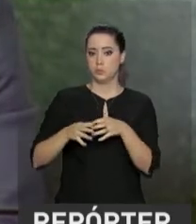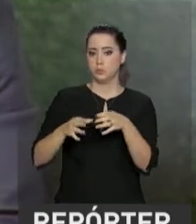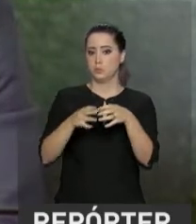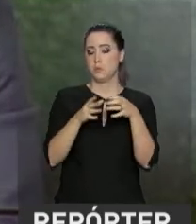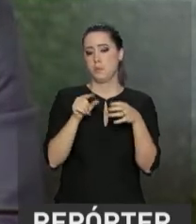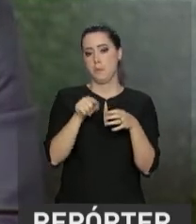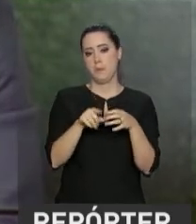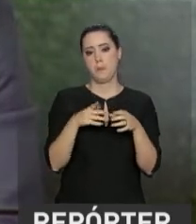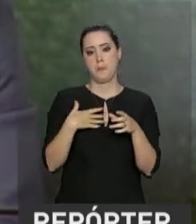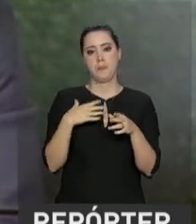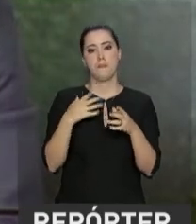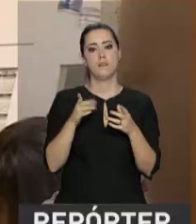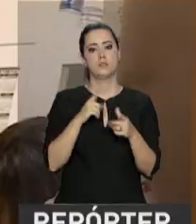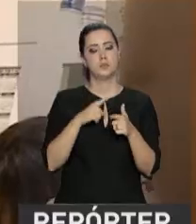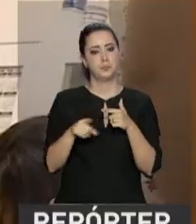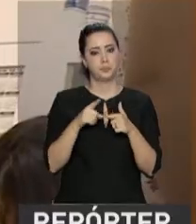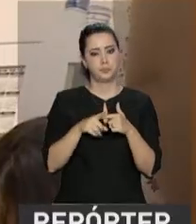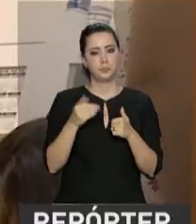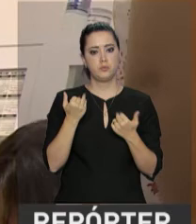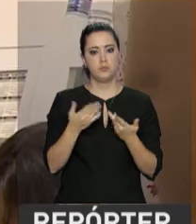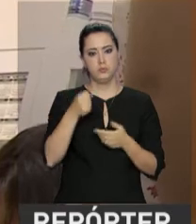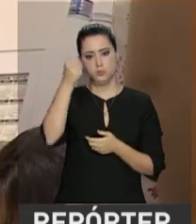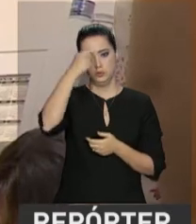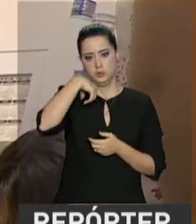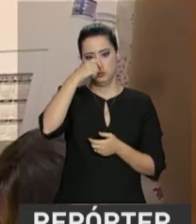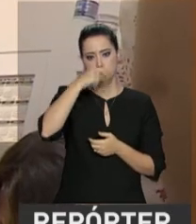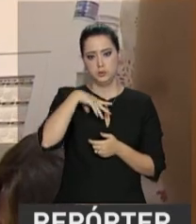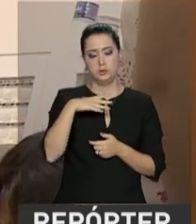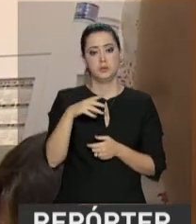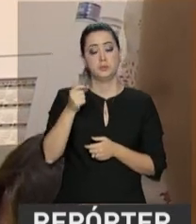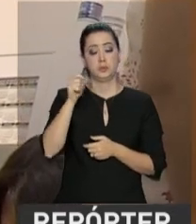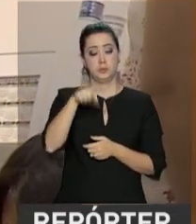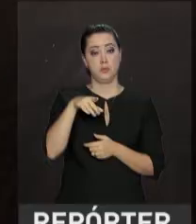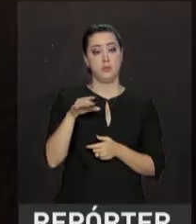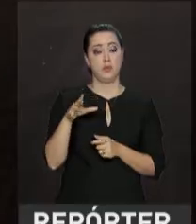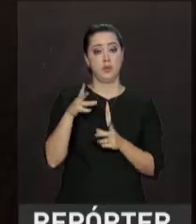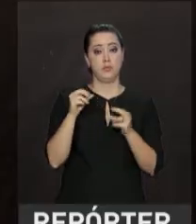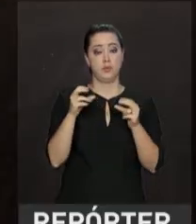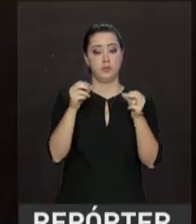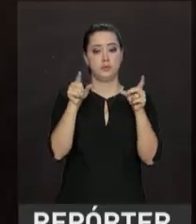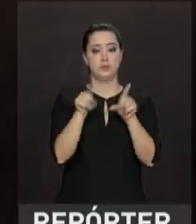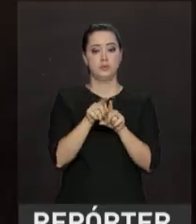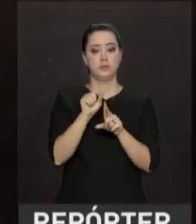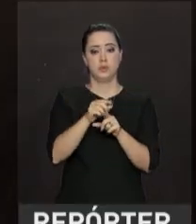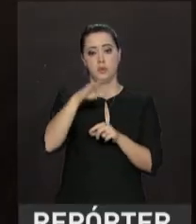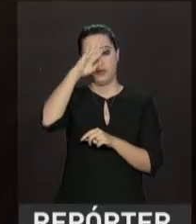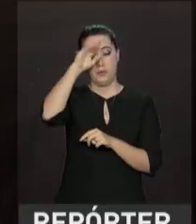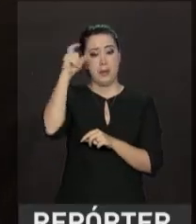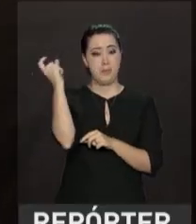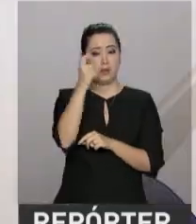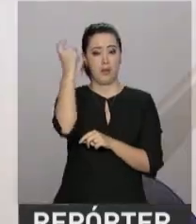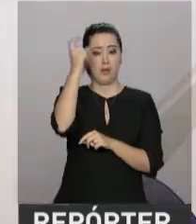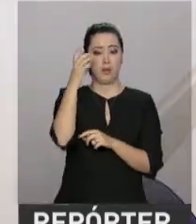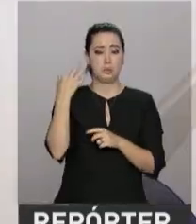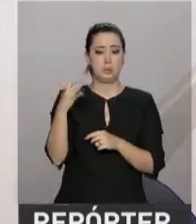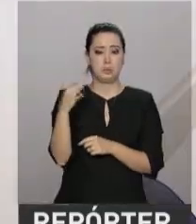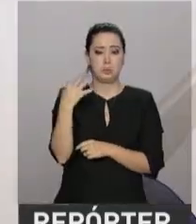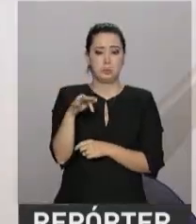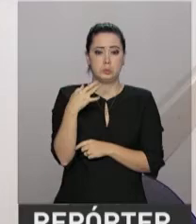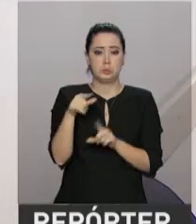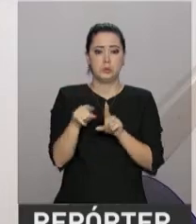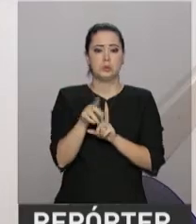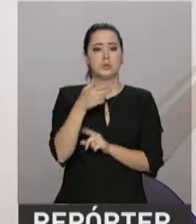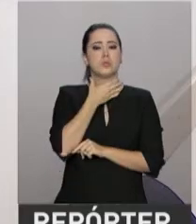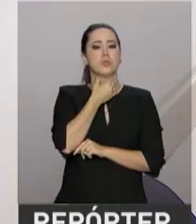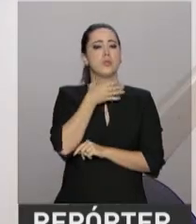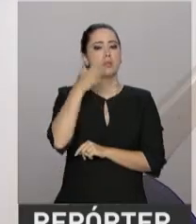que com como novidade a gripe é causada pelo vírus influenza e provoca febre alta dor muscular de garganta e